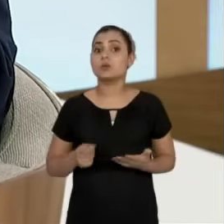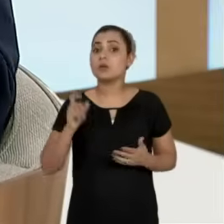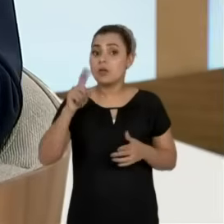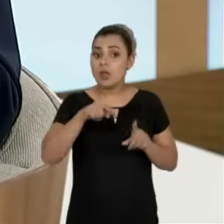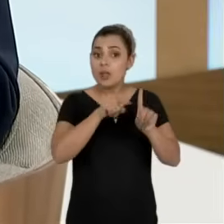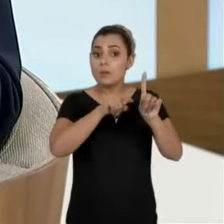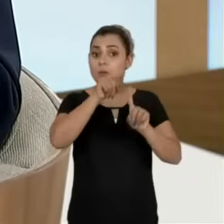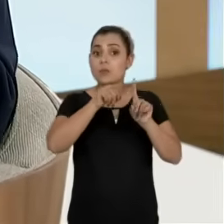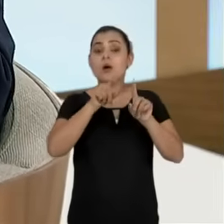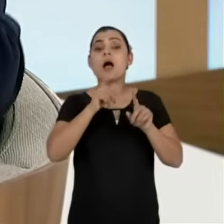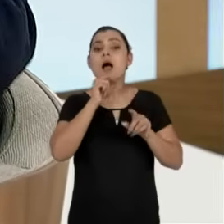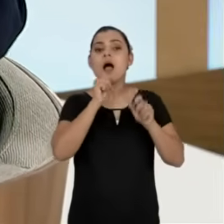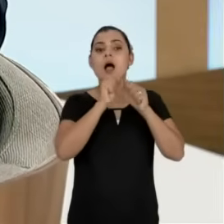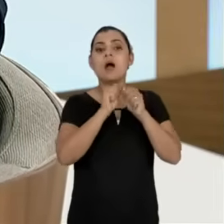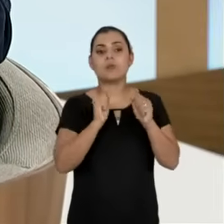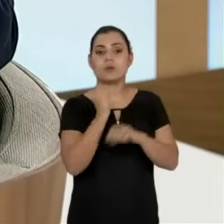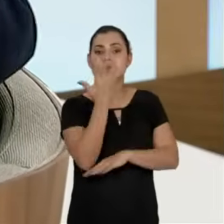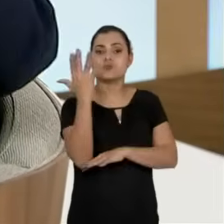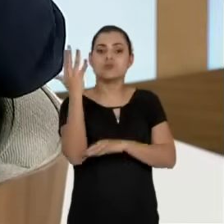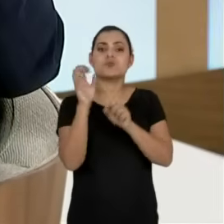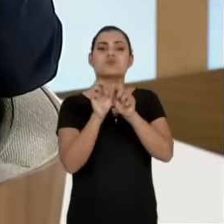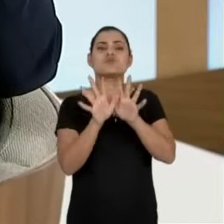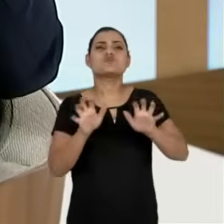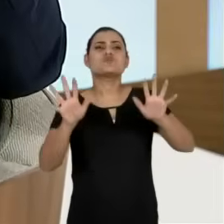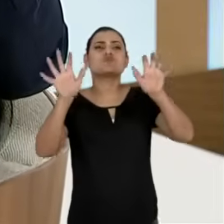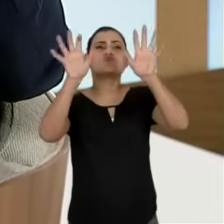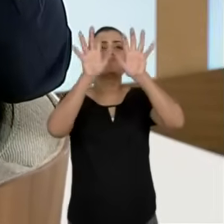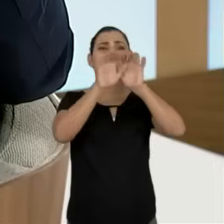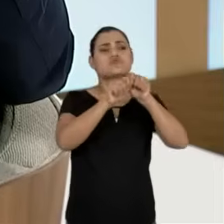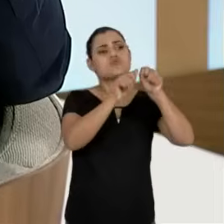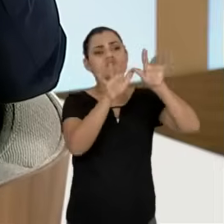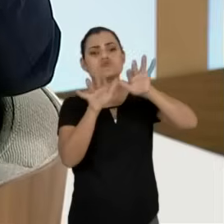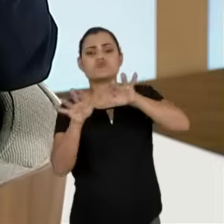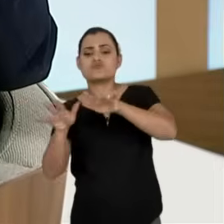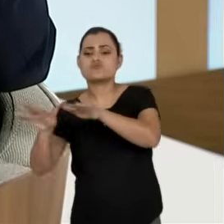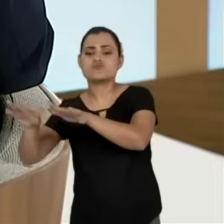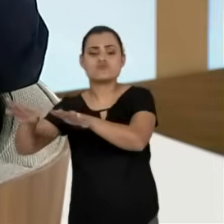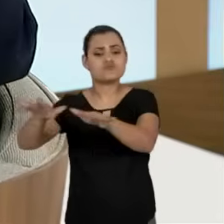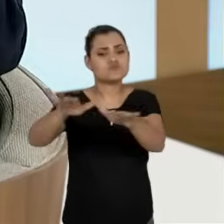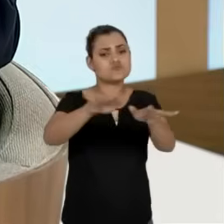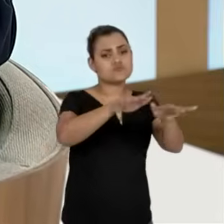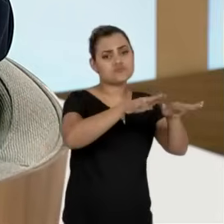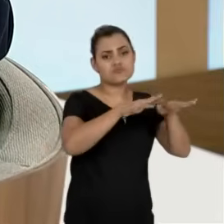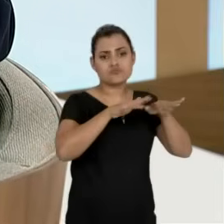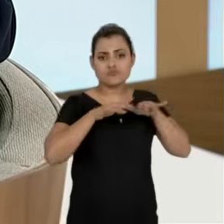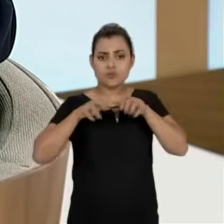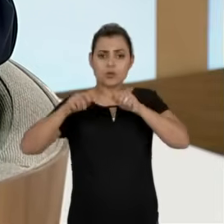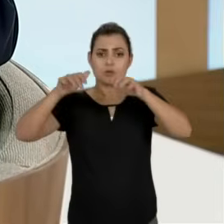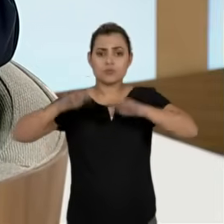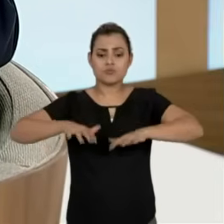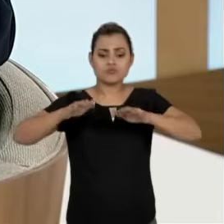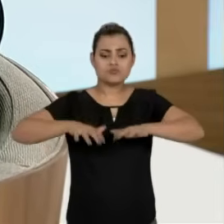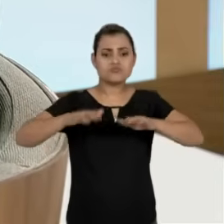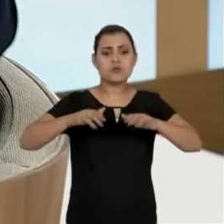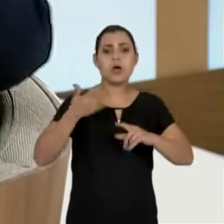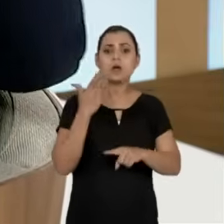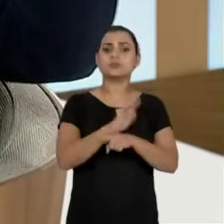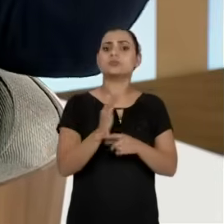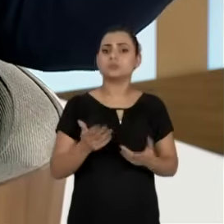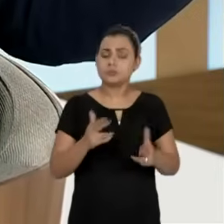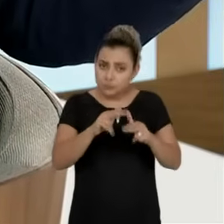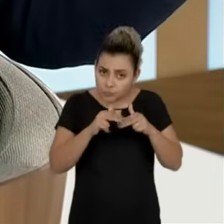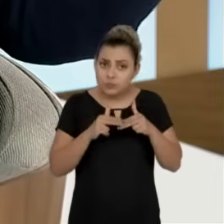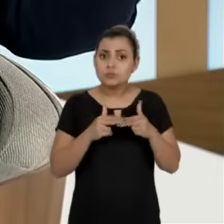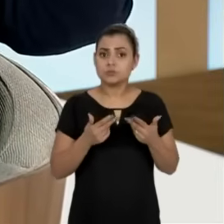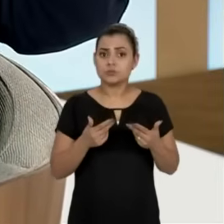regulador, o umidificador, né? As árvores produzem umidade. Essa umidade, o vento traz, bate nos Andes, volta, vem chover em São Paulo. Né? Se você olhar, tudo